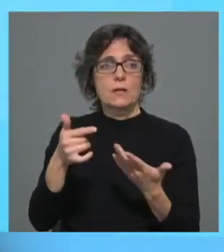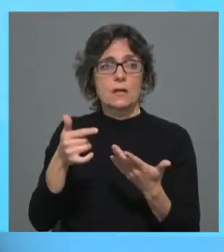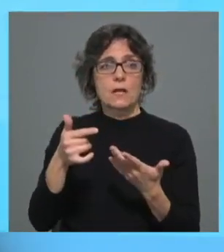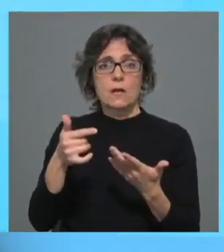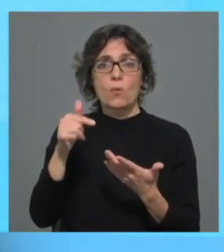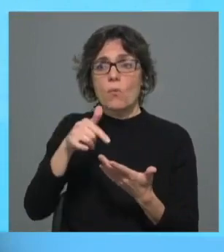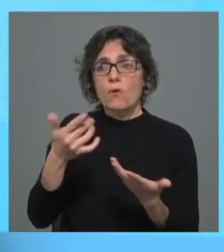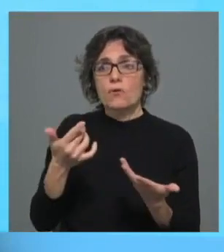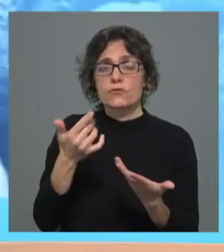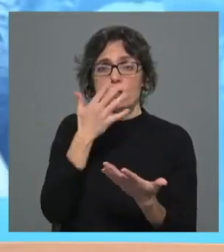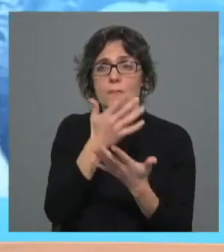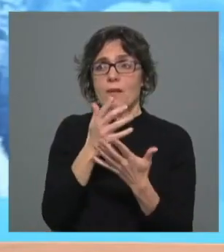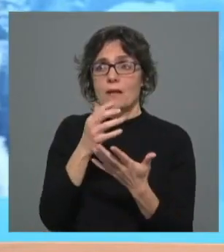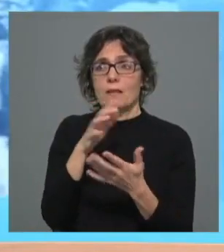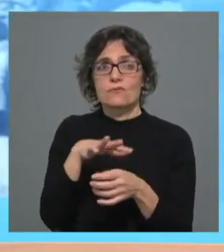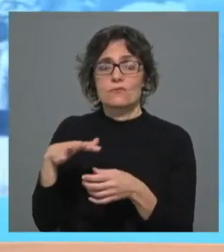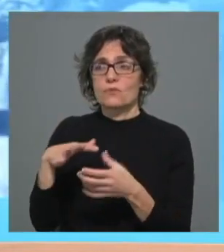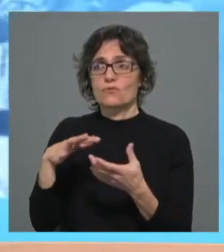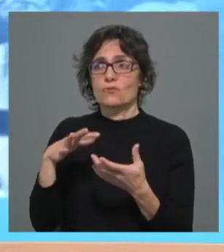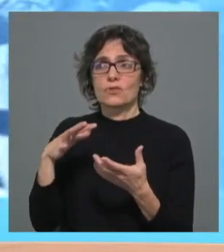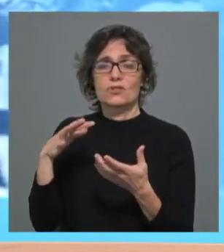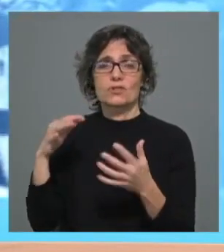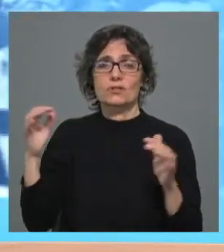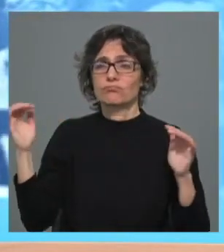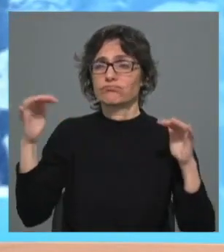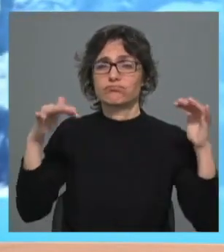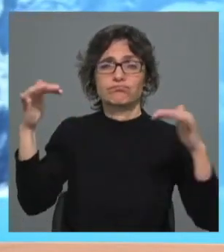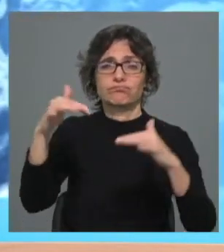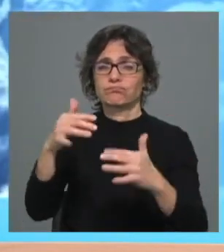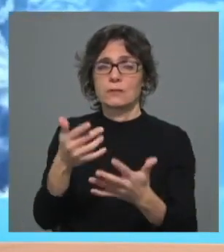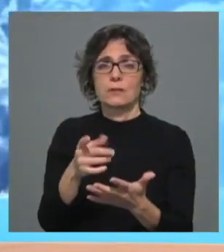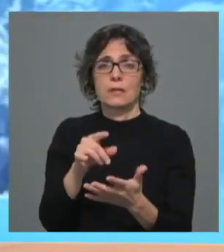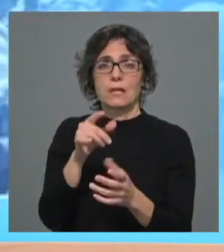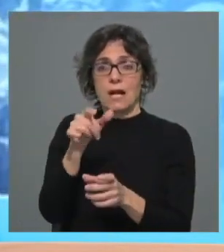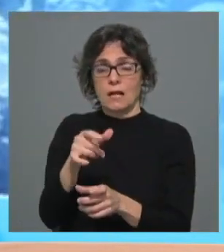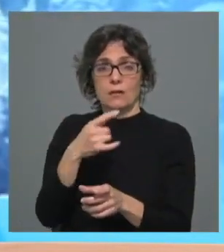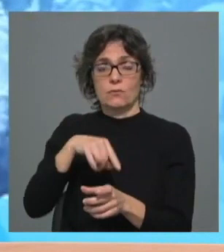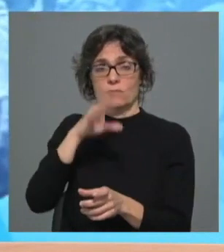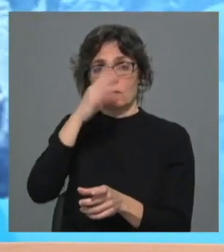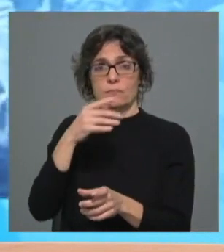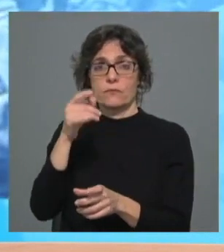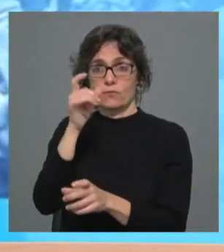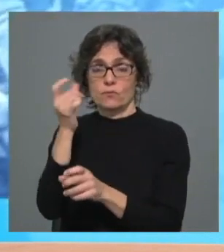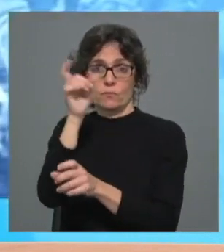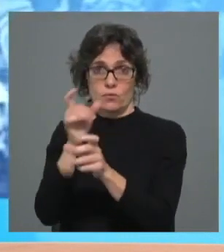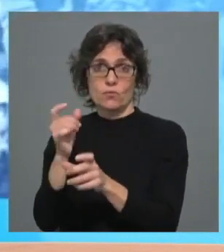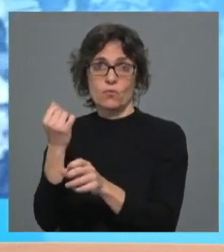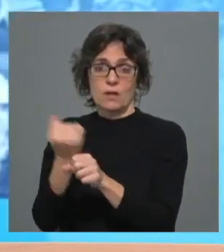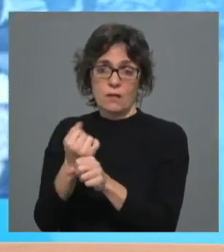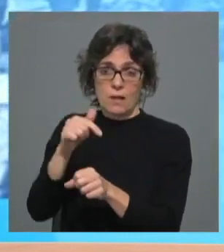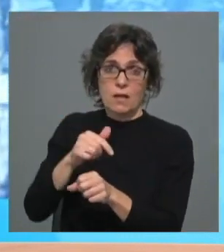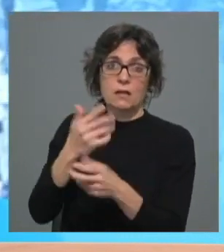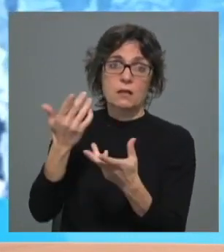para o outro de tal maneira que a gente não sabe por exemplo aqui eram Imigrantes estavam cá a trabalhar ou estavam de passagem